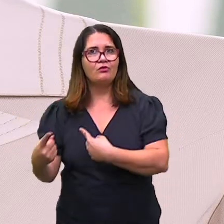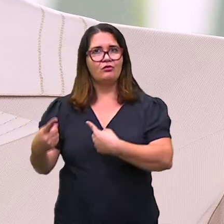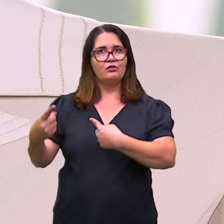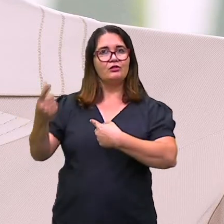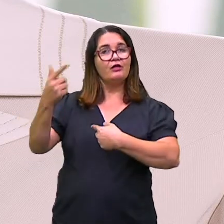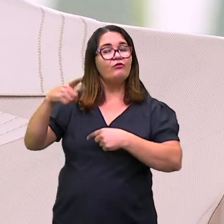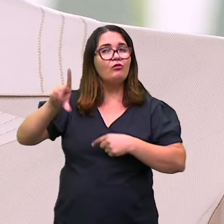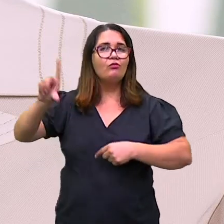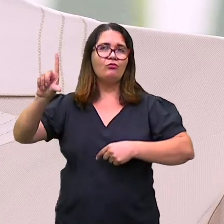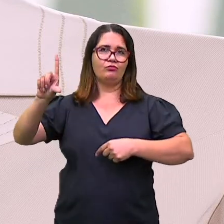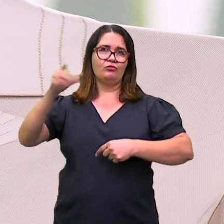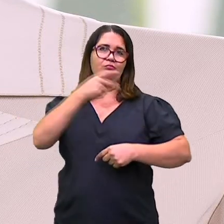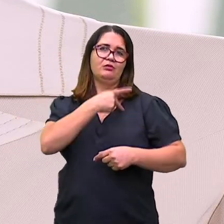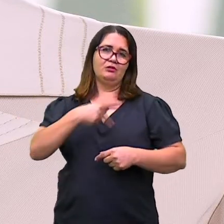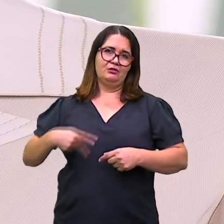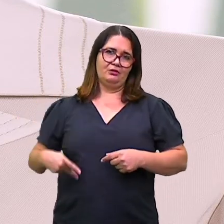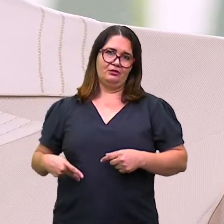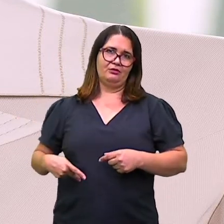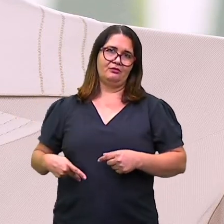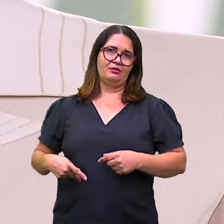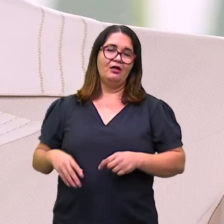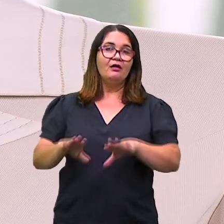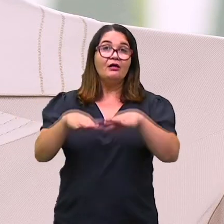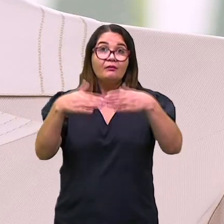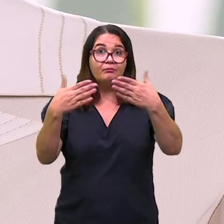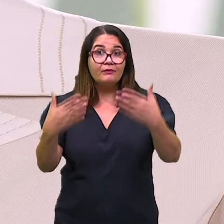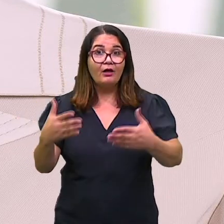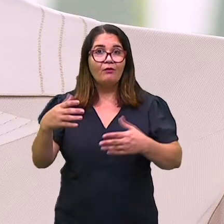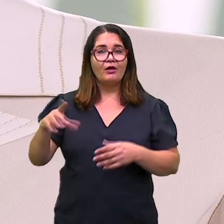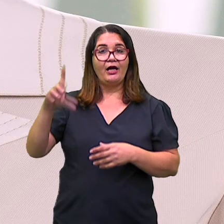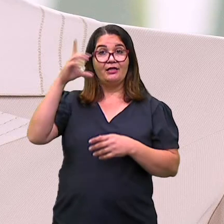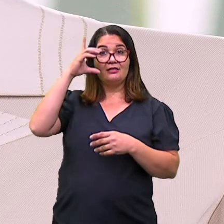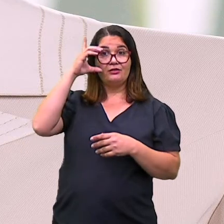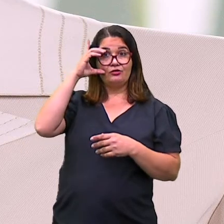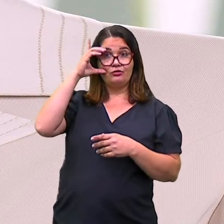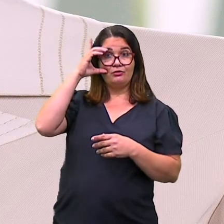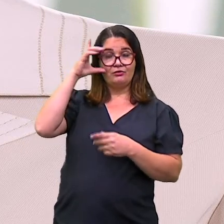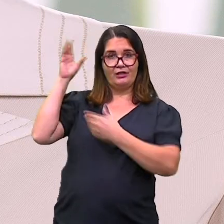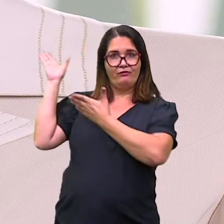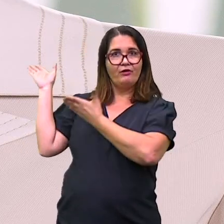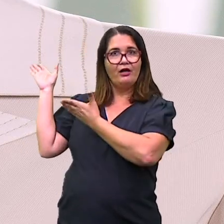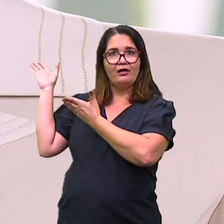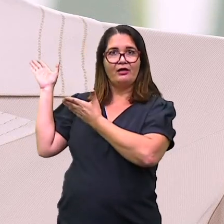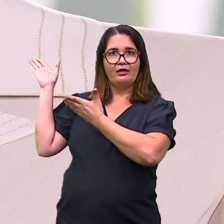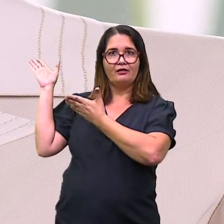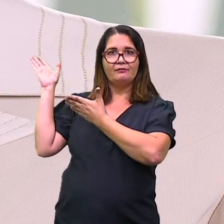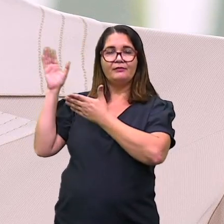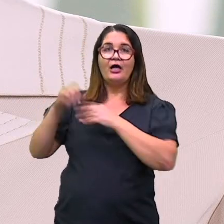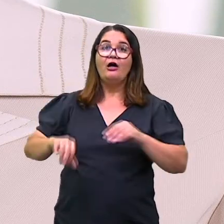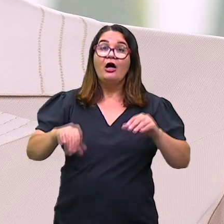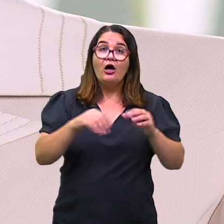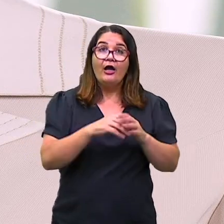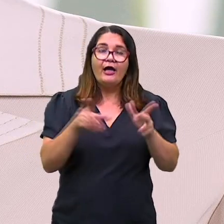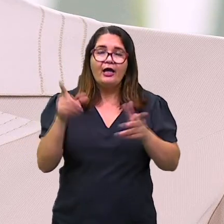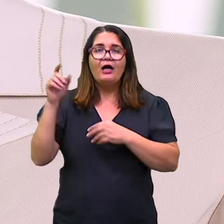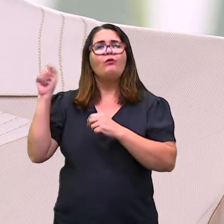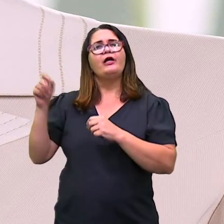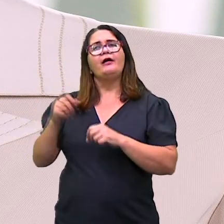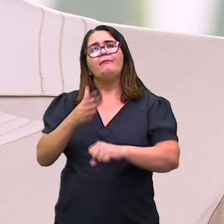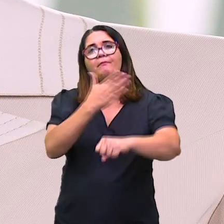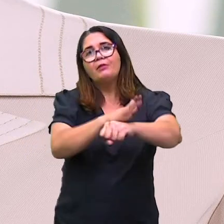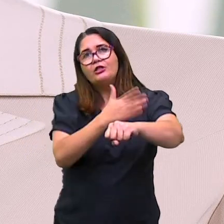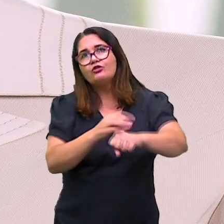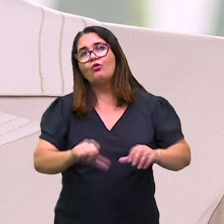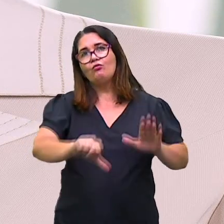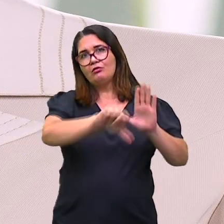que apenas no caso de impedimento de Dilma Rousseff, o processo de impeachment foi